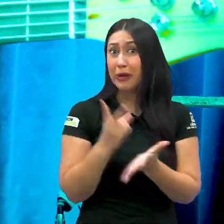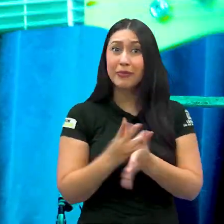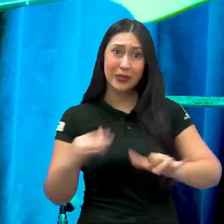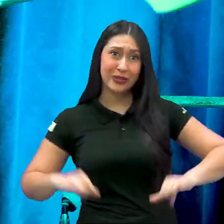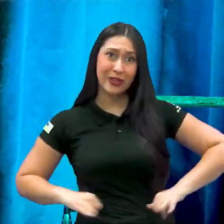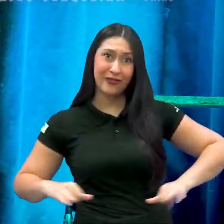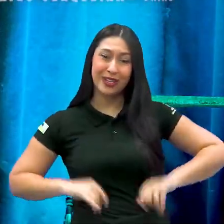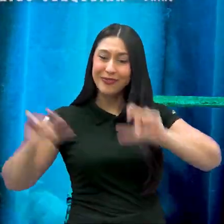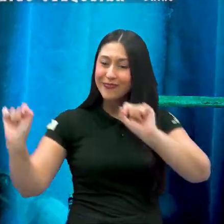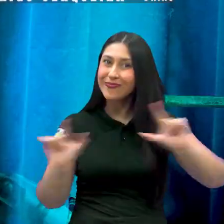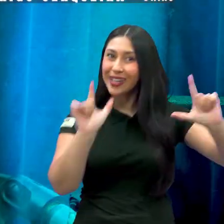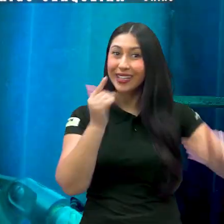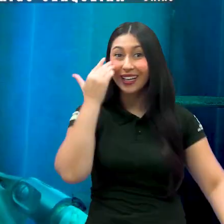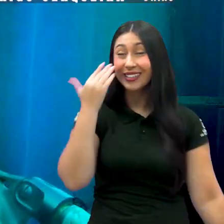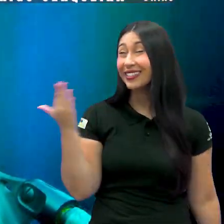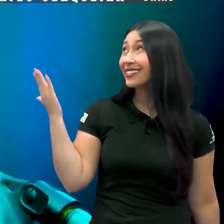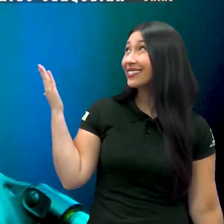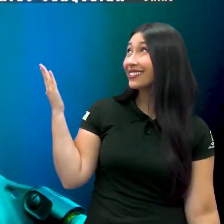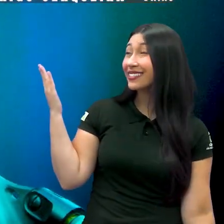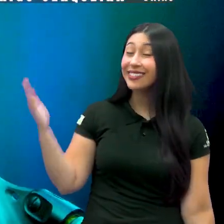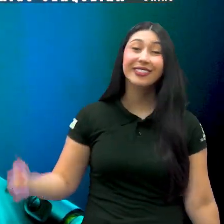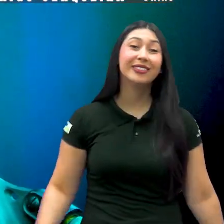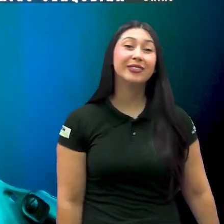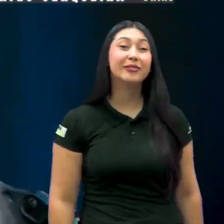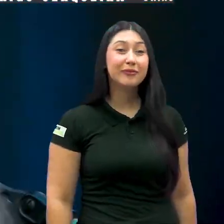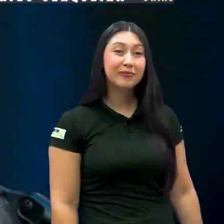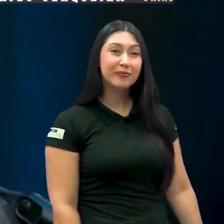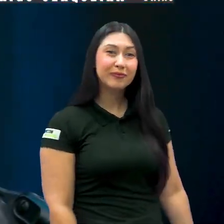mesmo que doa. Sobe o som para Fábio Figueira.